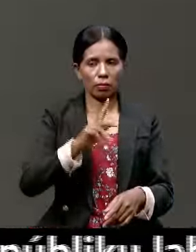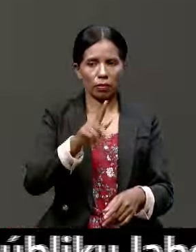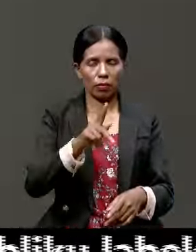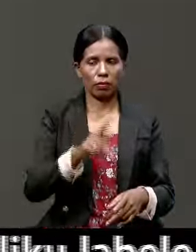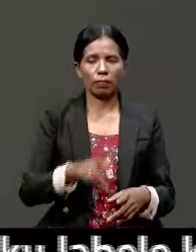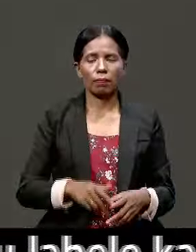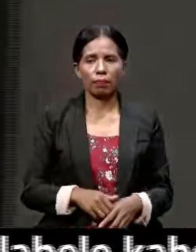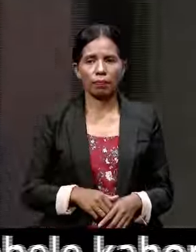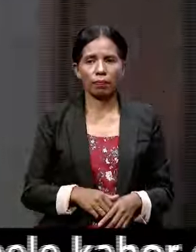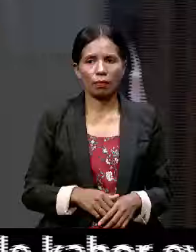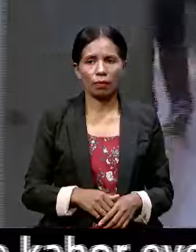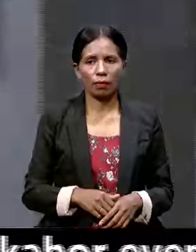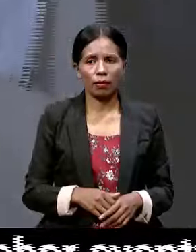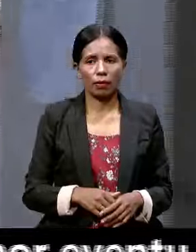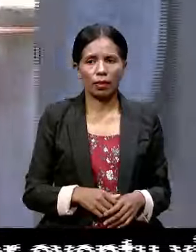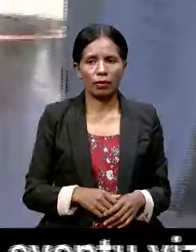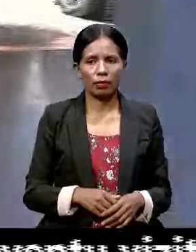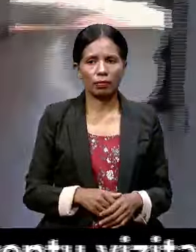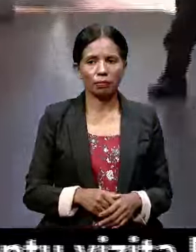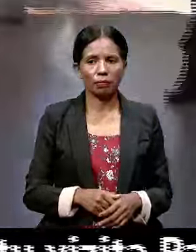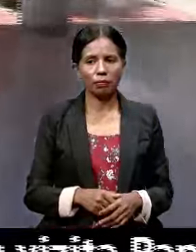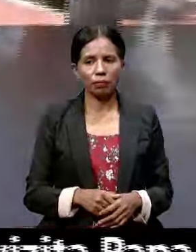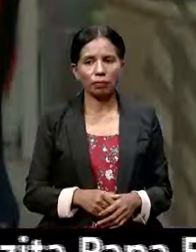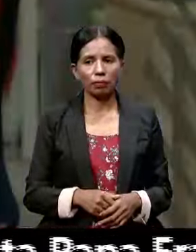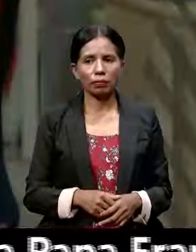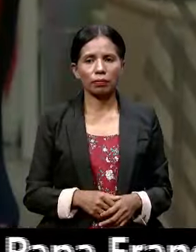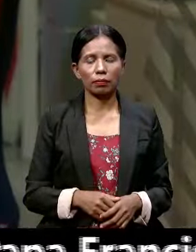Tomás Soares, GMN.